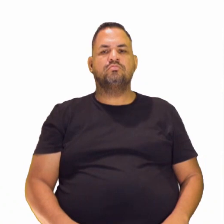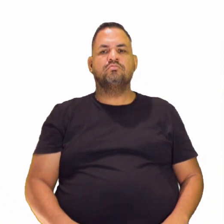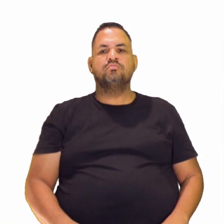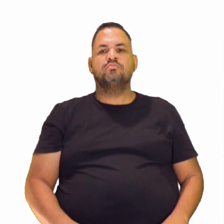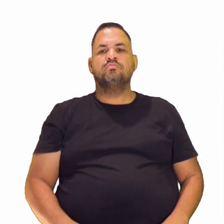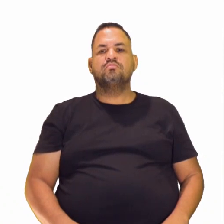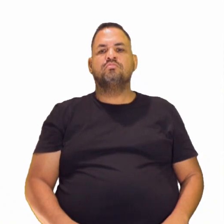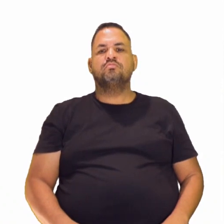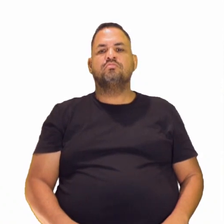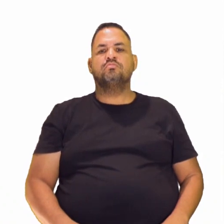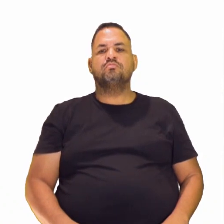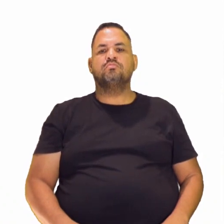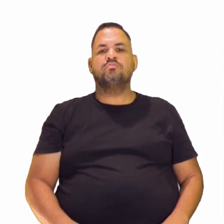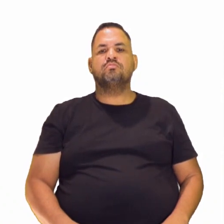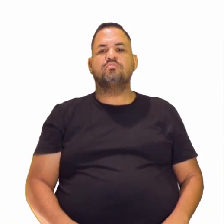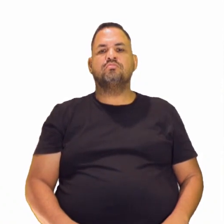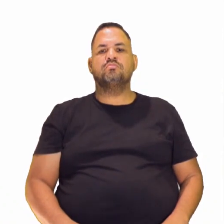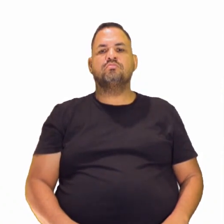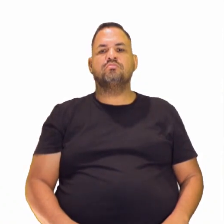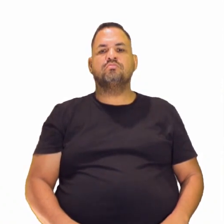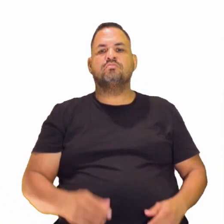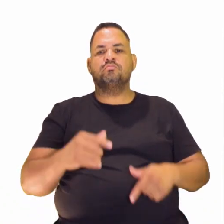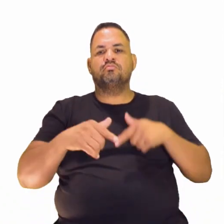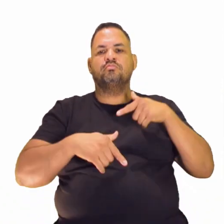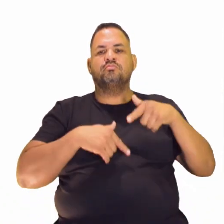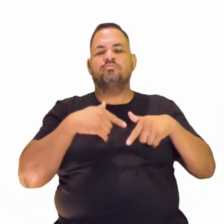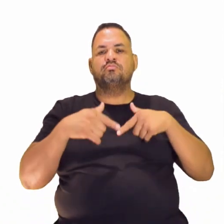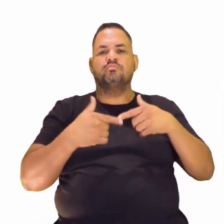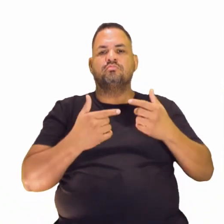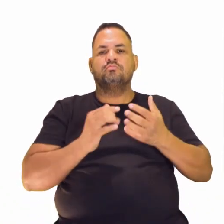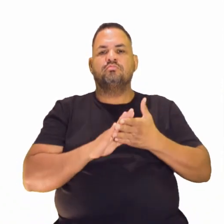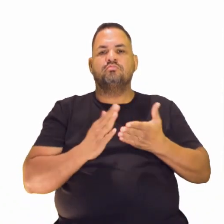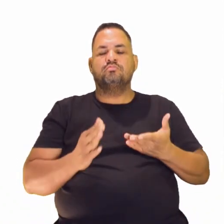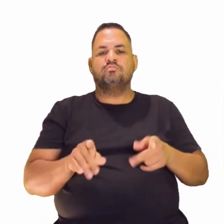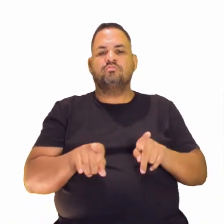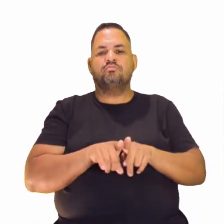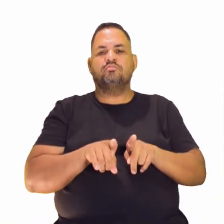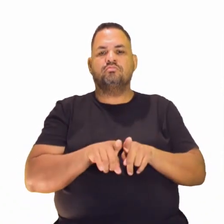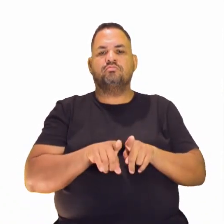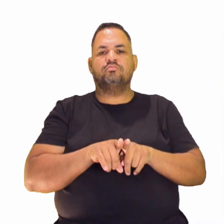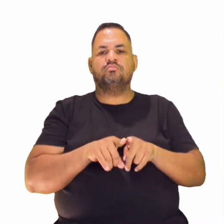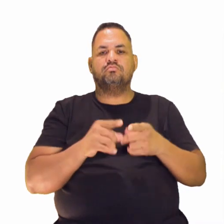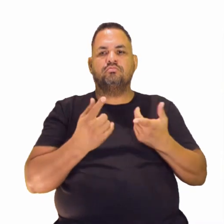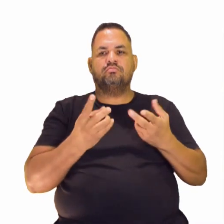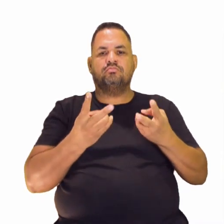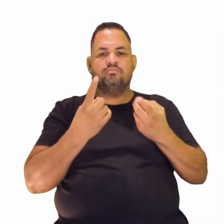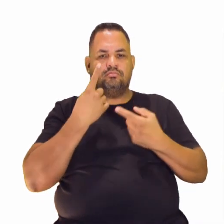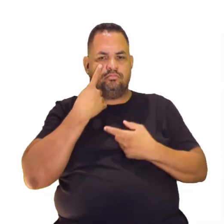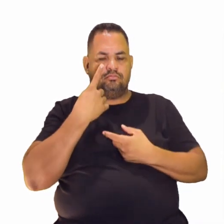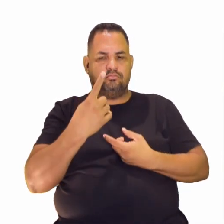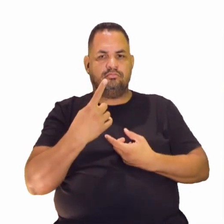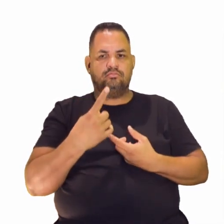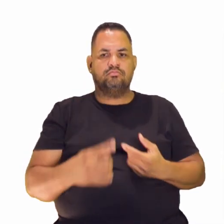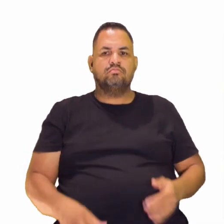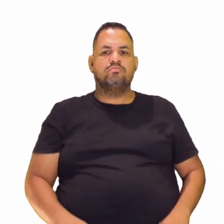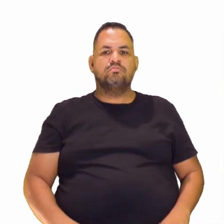com o trabalho colocado, eles também não só identificavam a sua etnia,